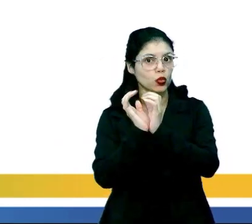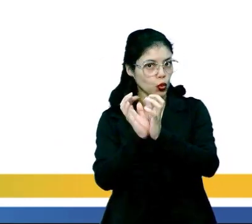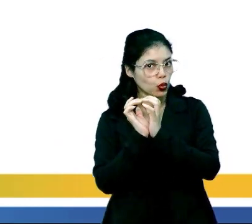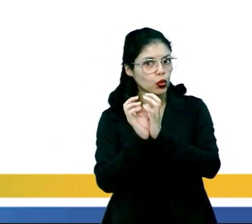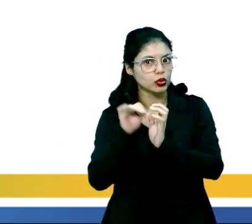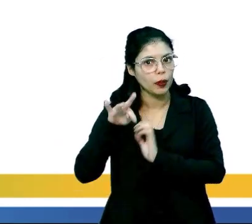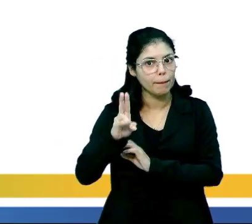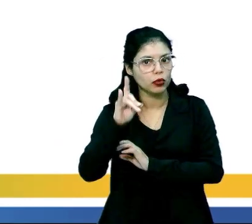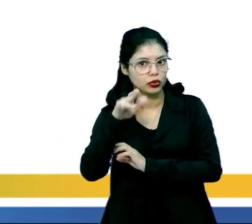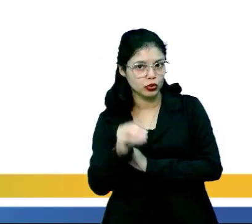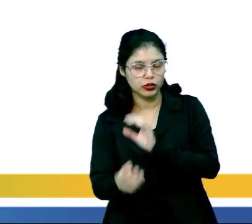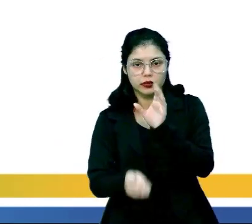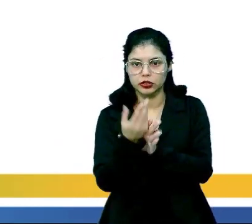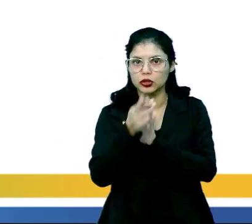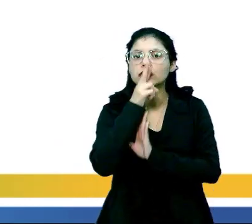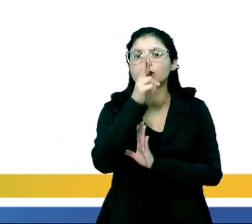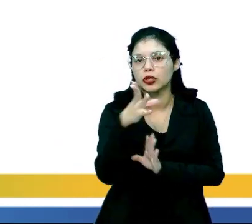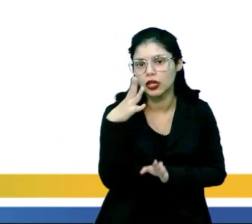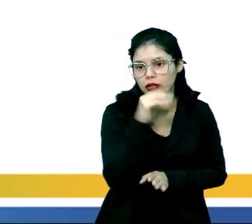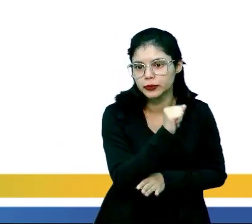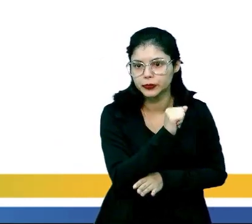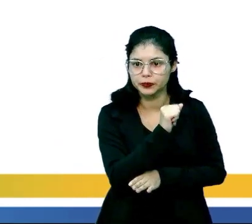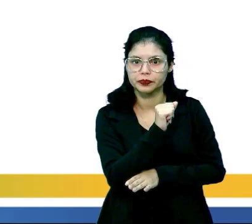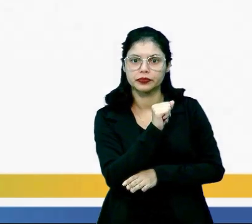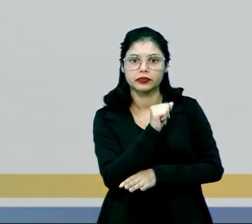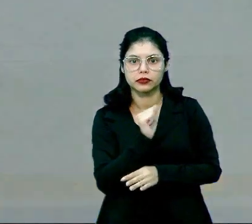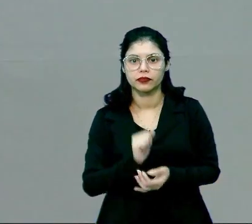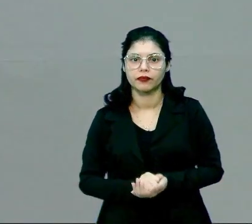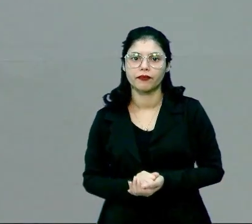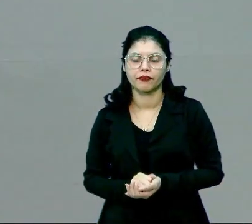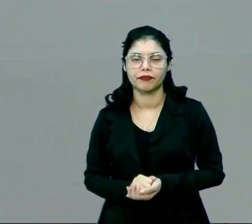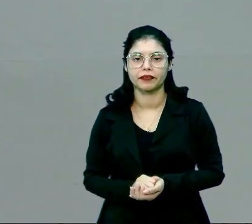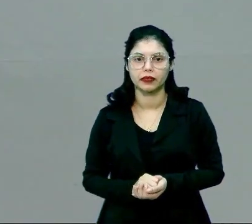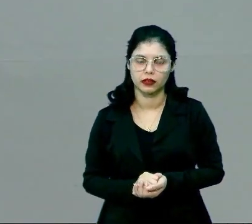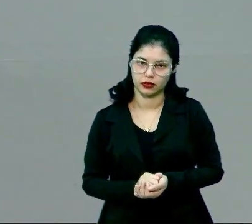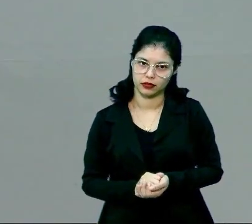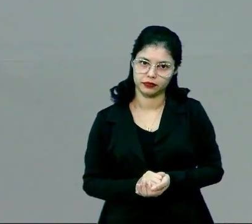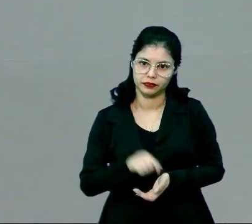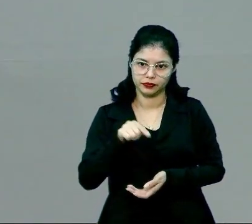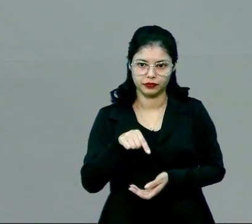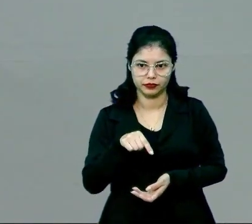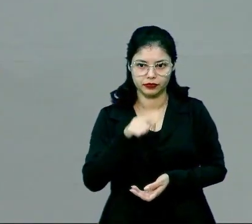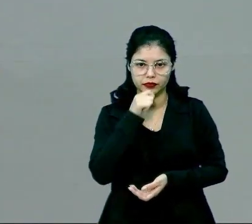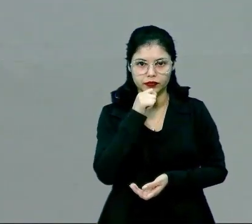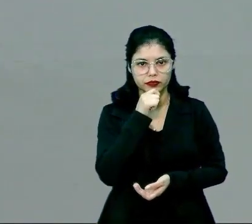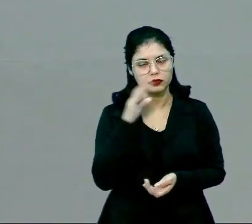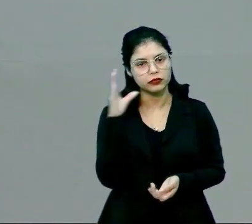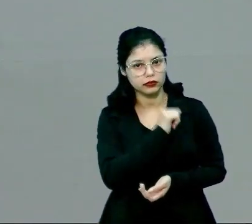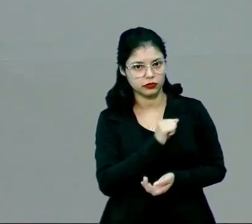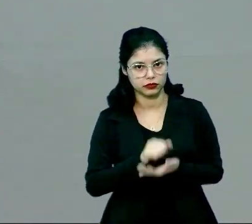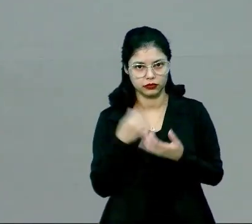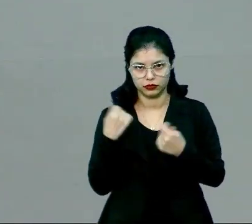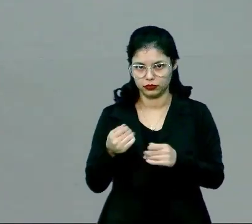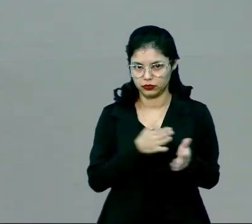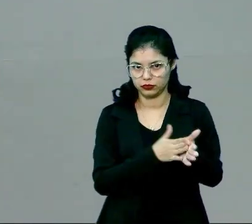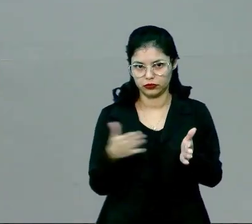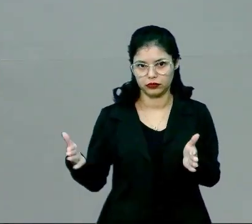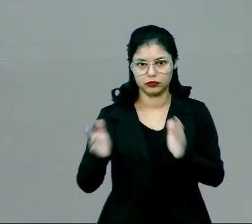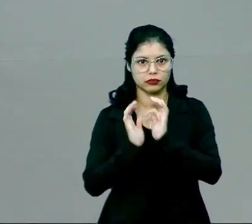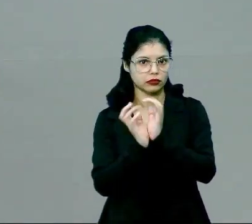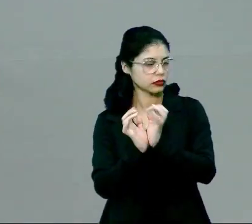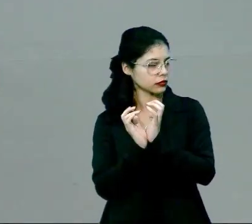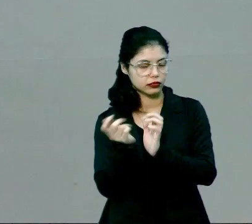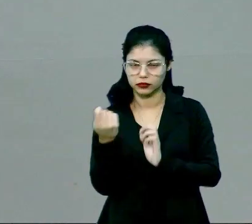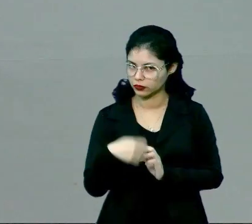neurônio motor que vai gerar a resposta, fazendo com que a tua perna faça esse movimento. Foi preciso passar pelo